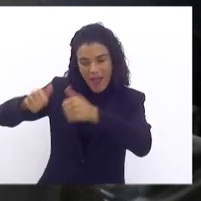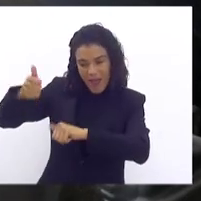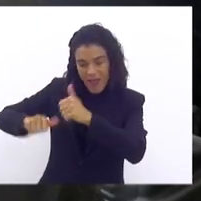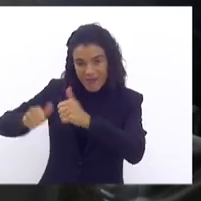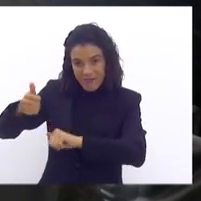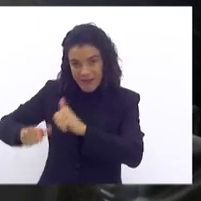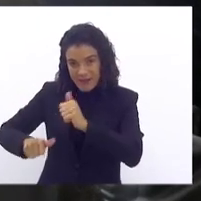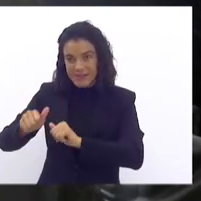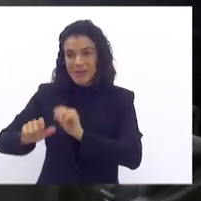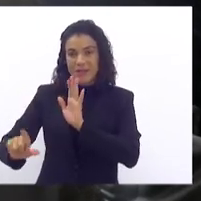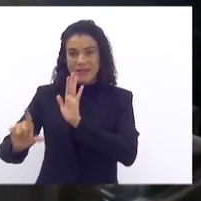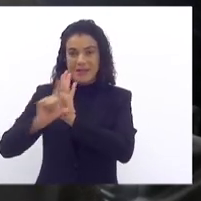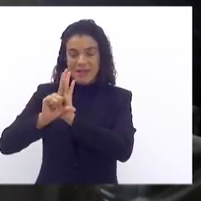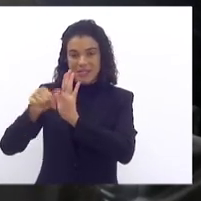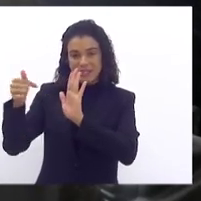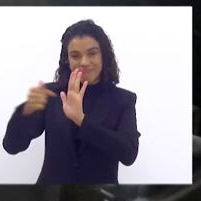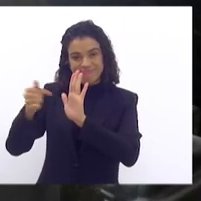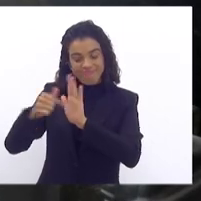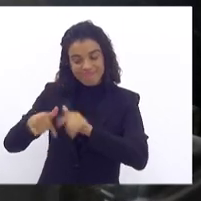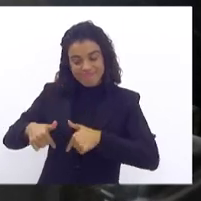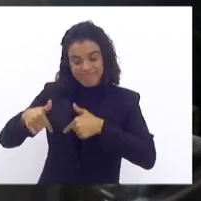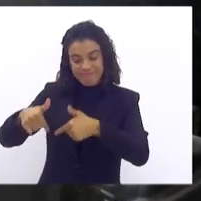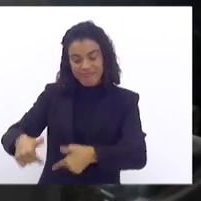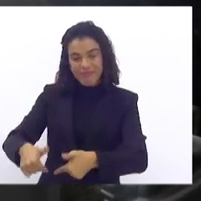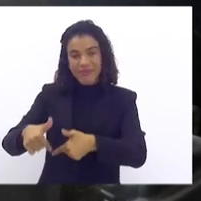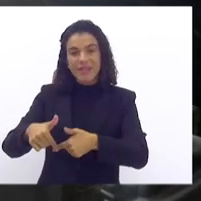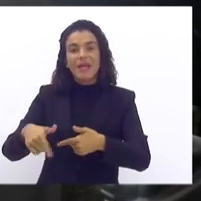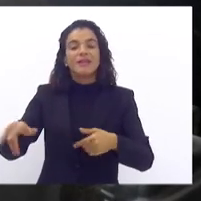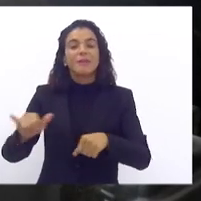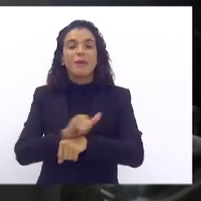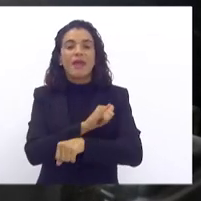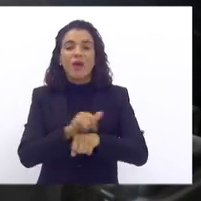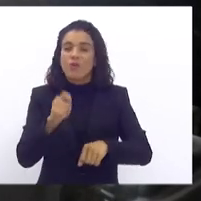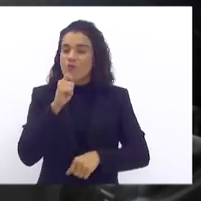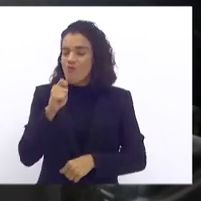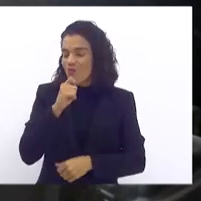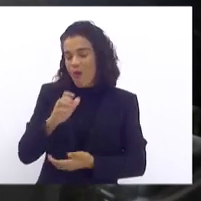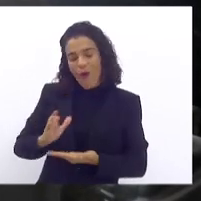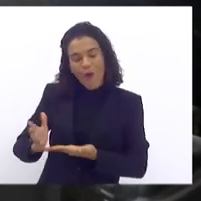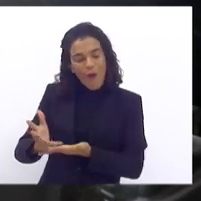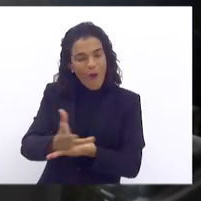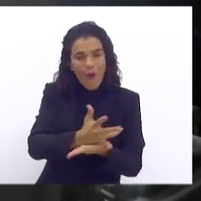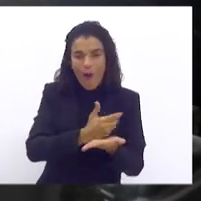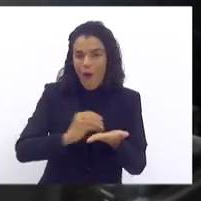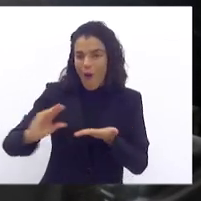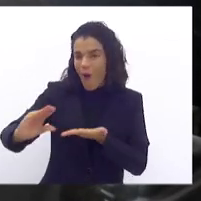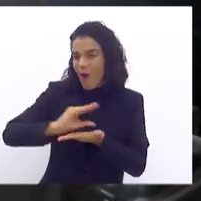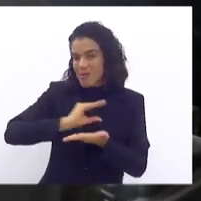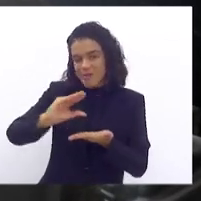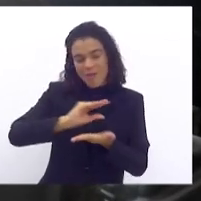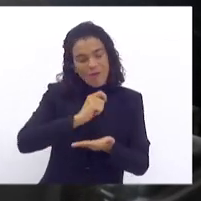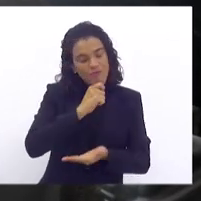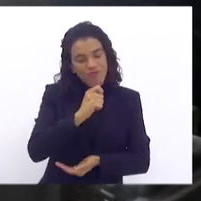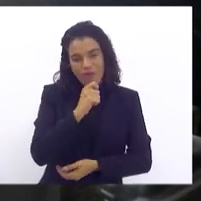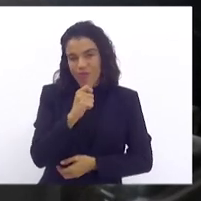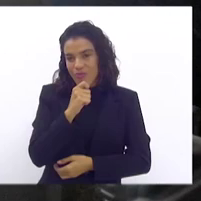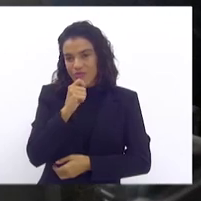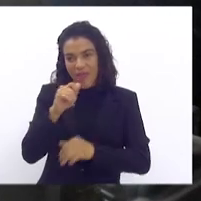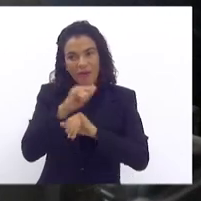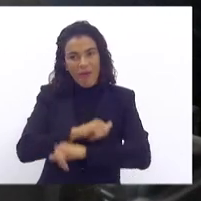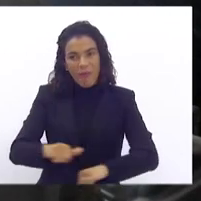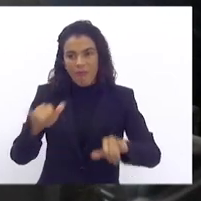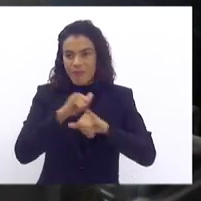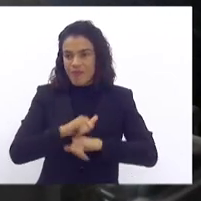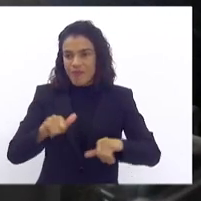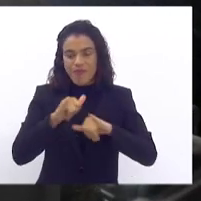dessa legislação, né, dessa eficácia, recursos, sem orçamento, sem dinheiro, não se cria campanha, não